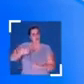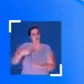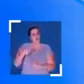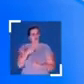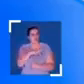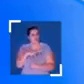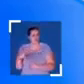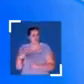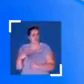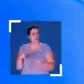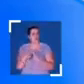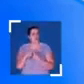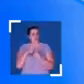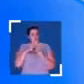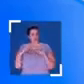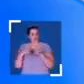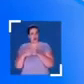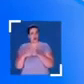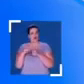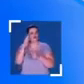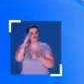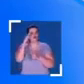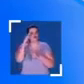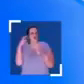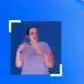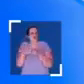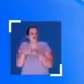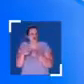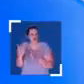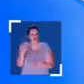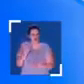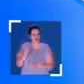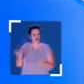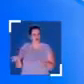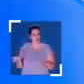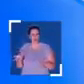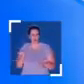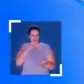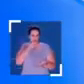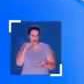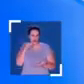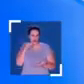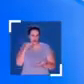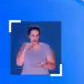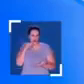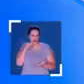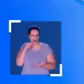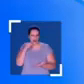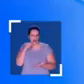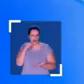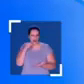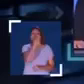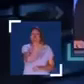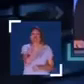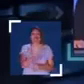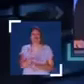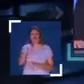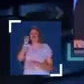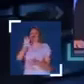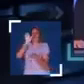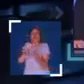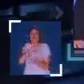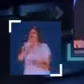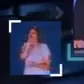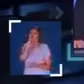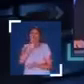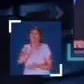sua chapa e chamava essa chapa de Dream Team, o time dos sonhos. Então não é assim que se faz política. Tá, e